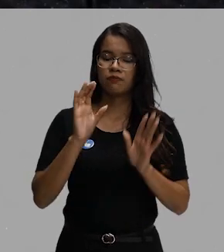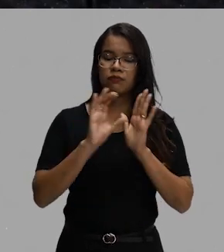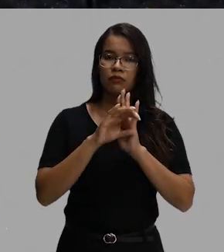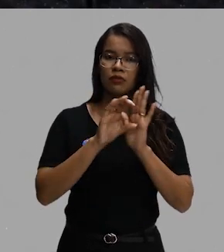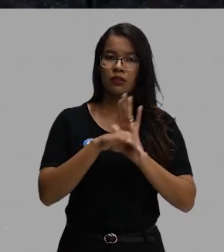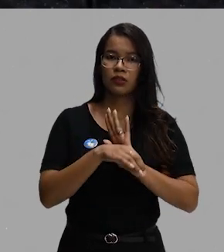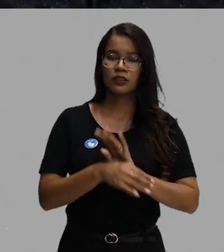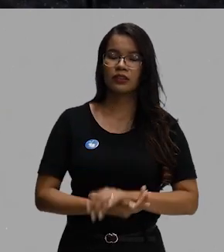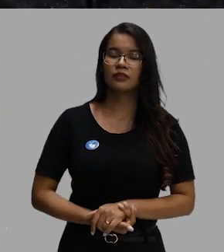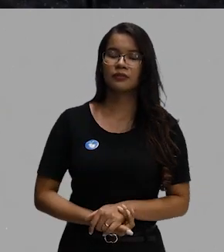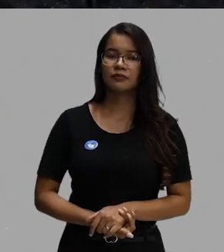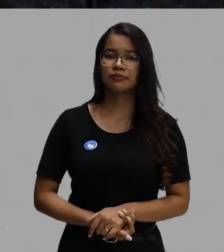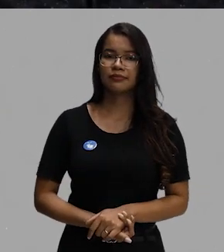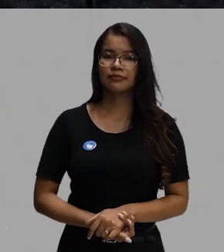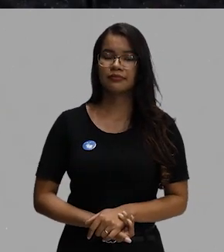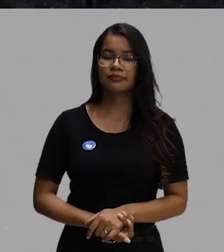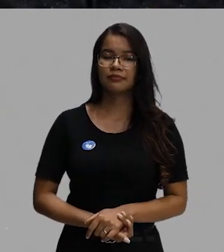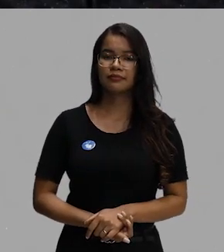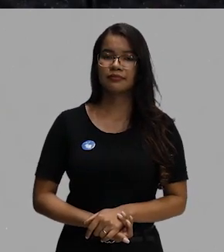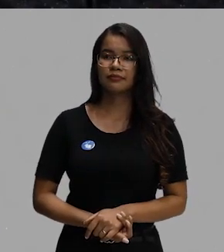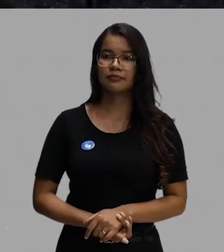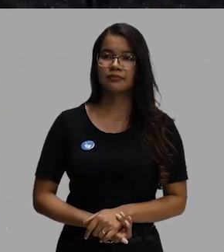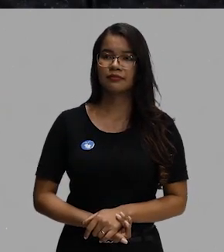conteúdo, rica de